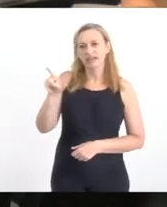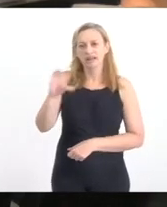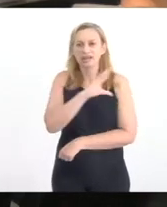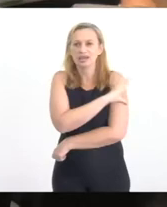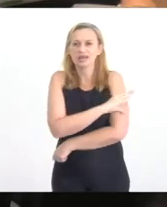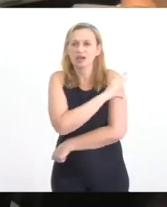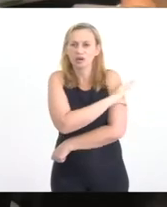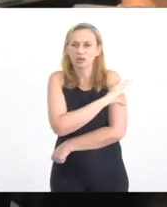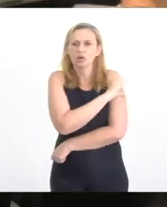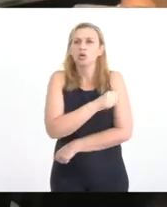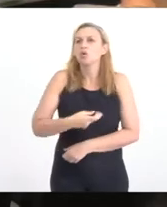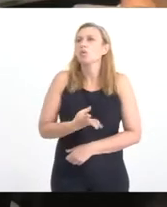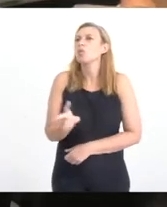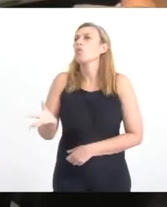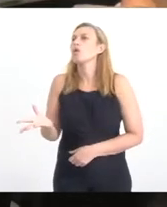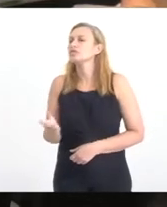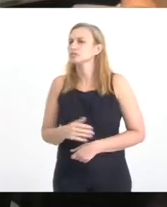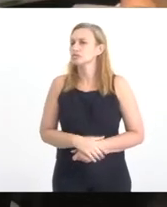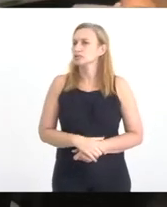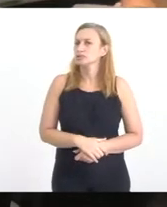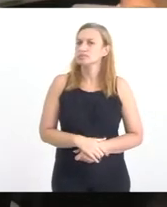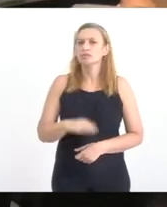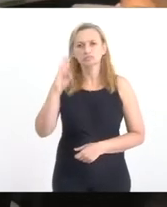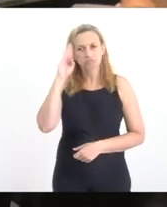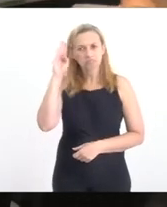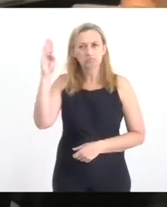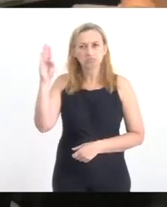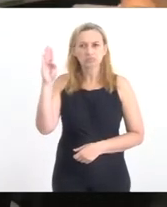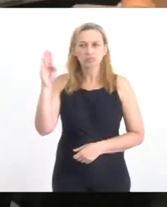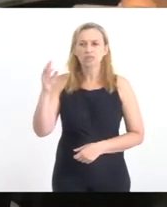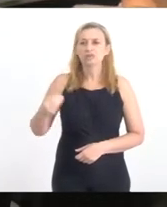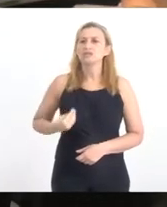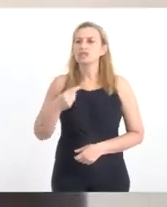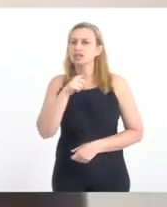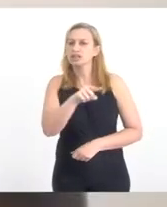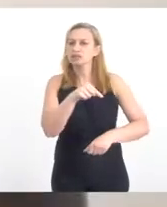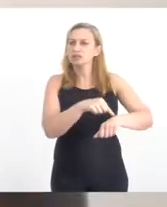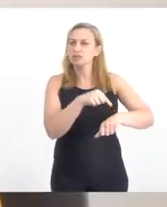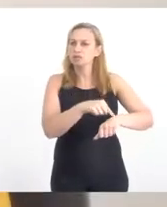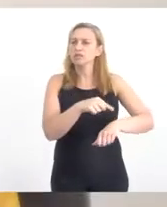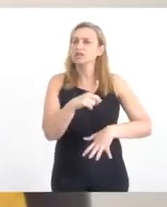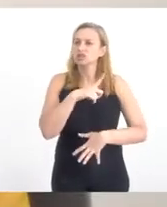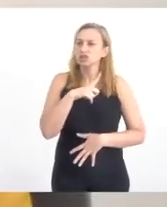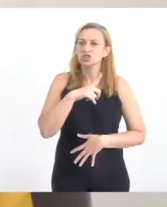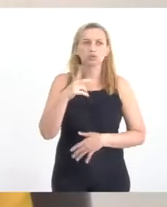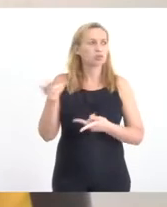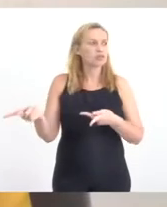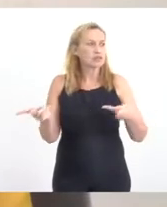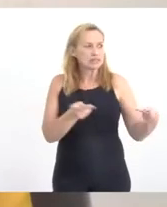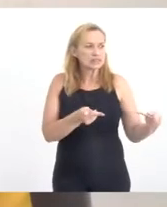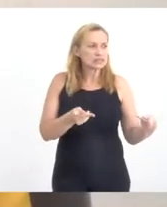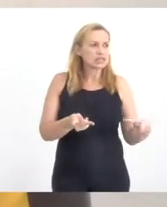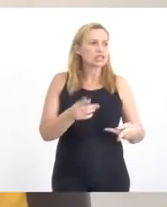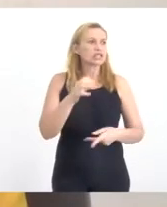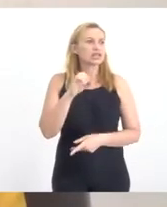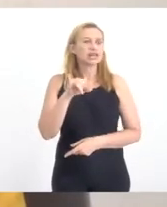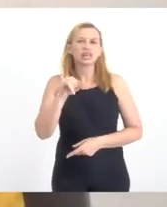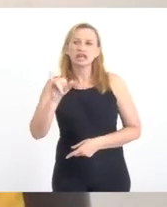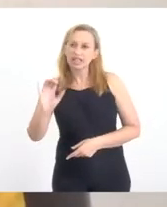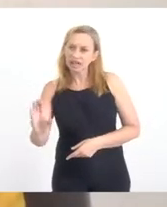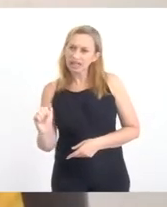Campos o quanto que foi fundamental está ali naquele momento tinha uma visita do